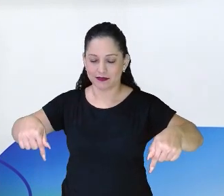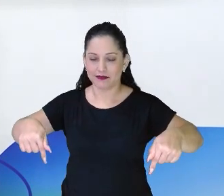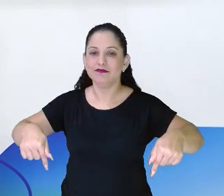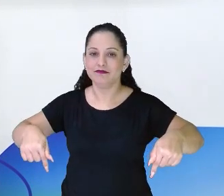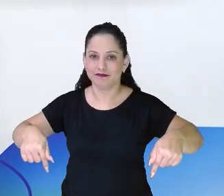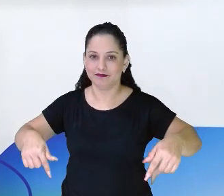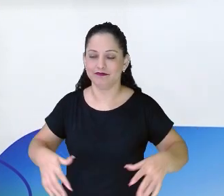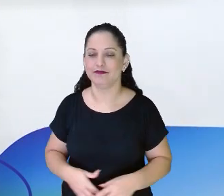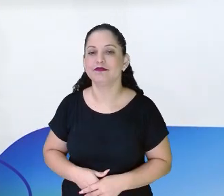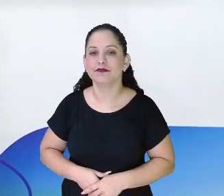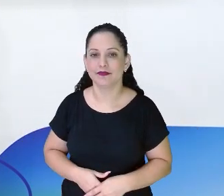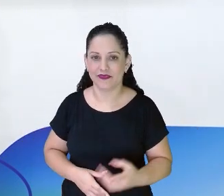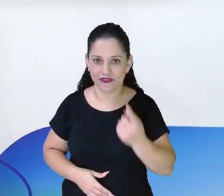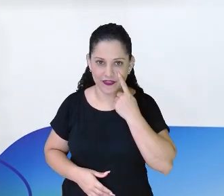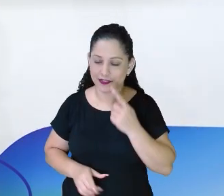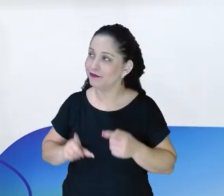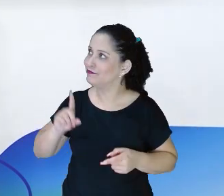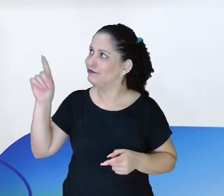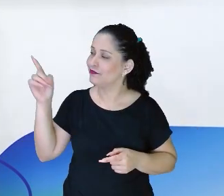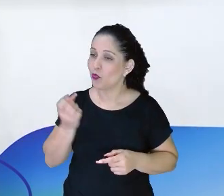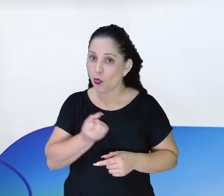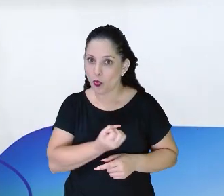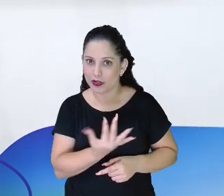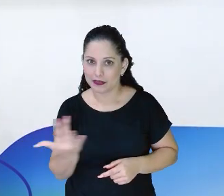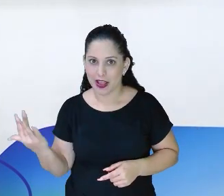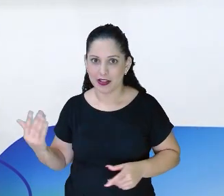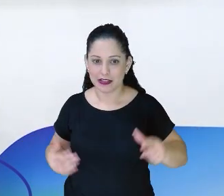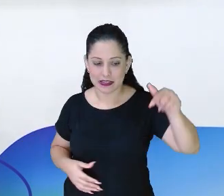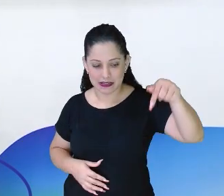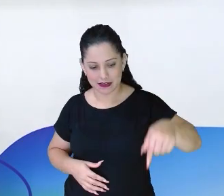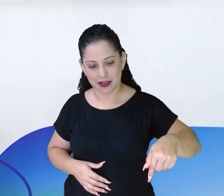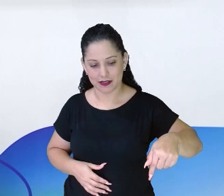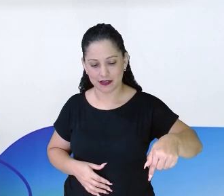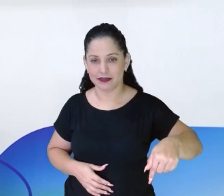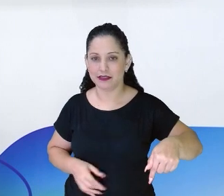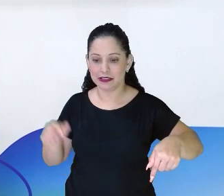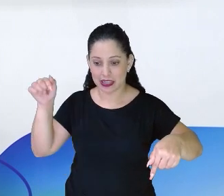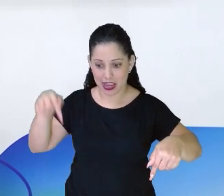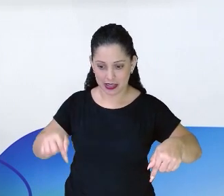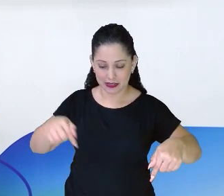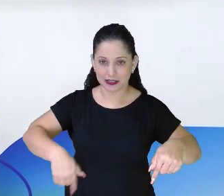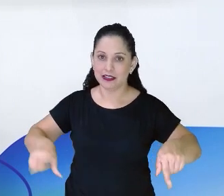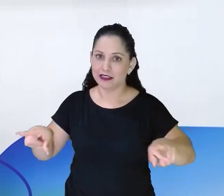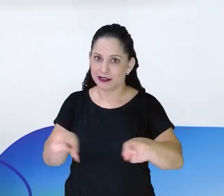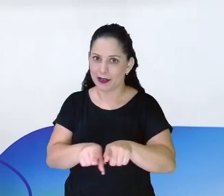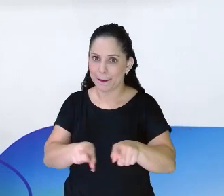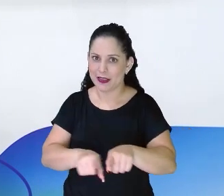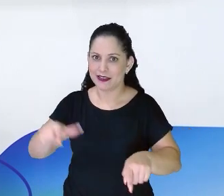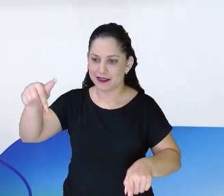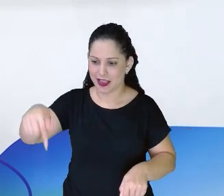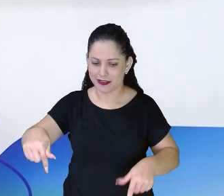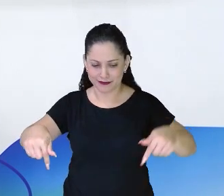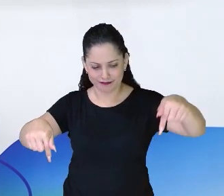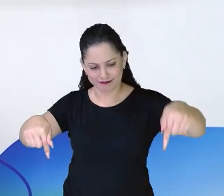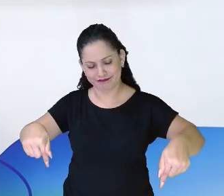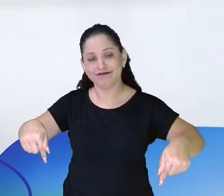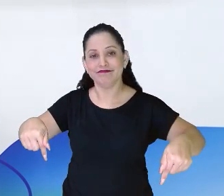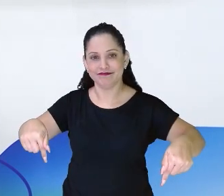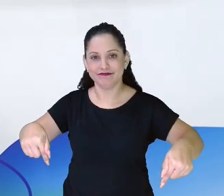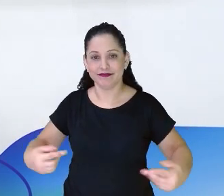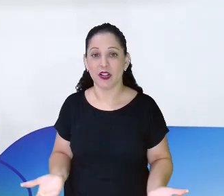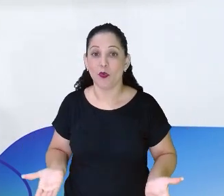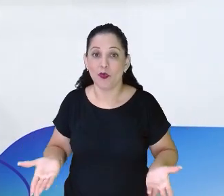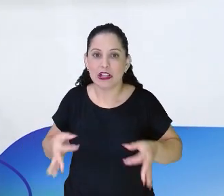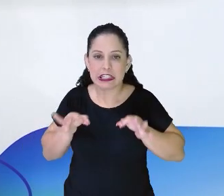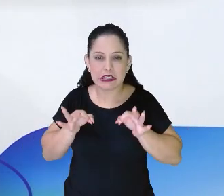1, 2, 3, 4, 5, 6, 7. 1, 2, 3, 4, 5, 6, 7.